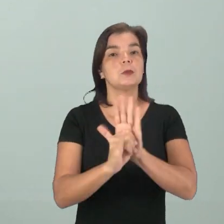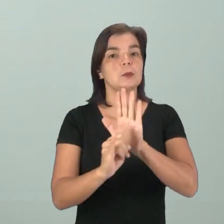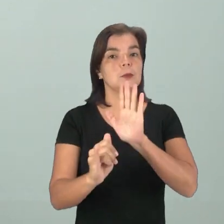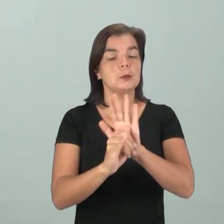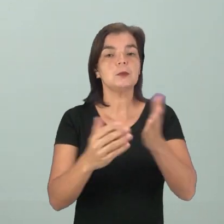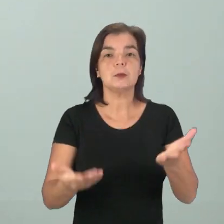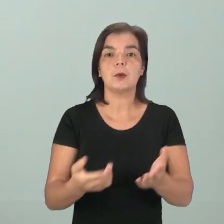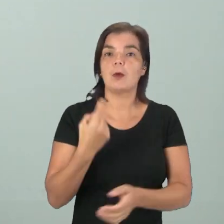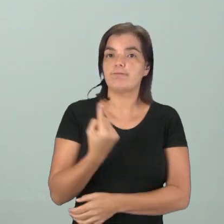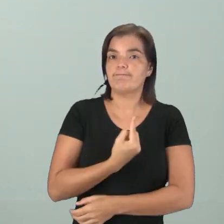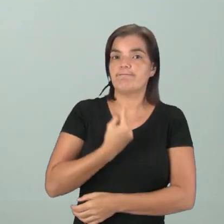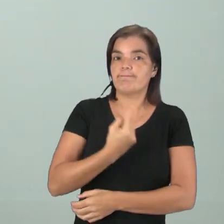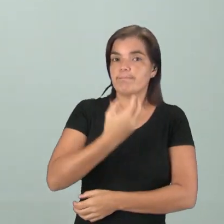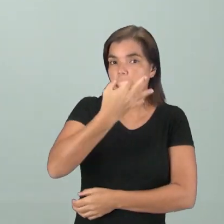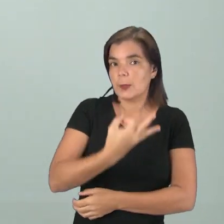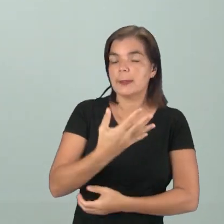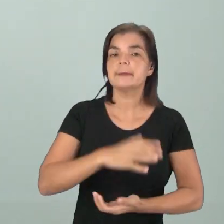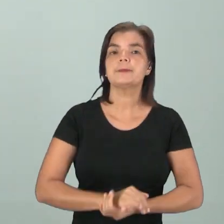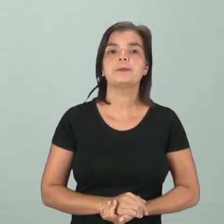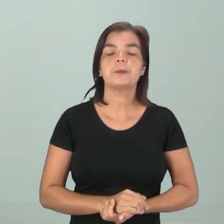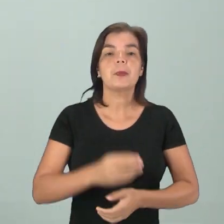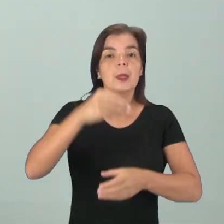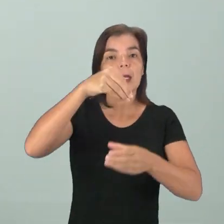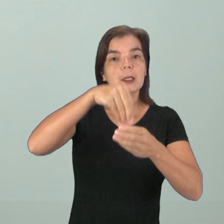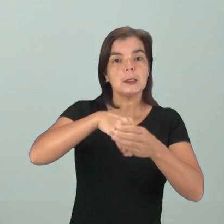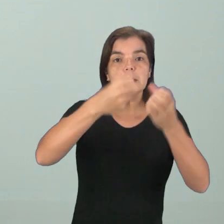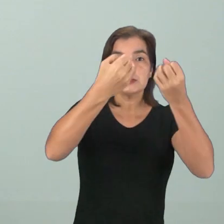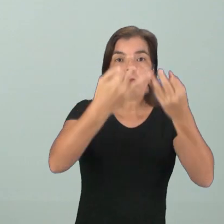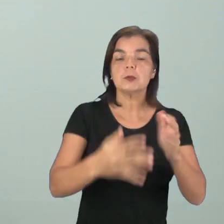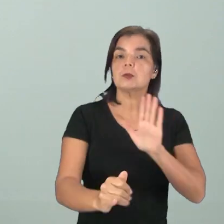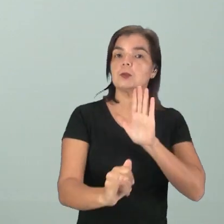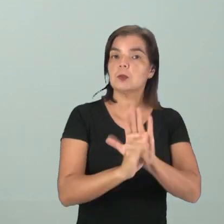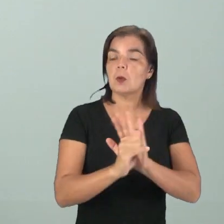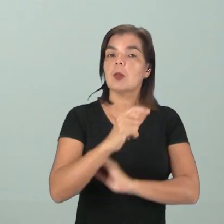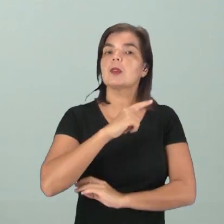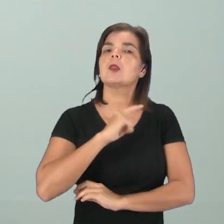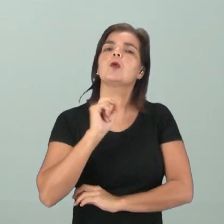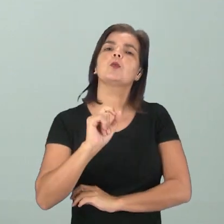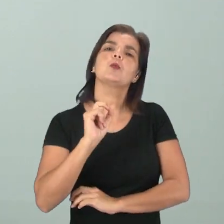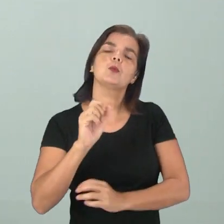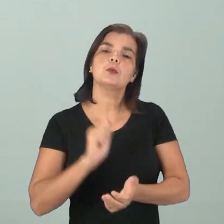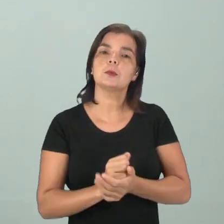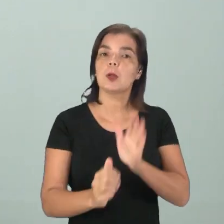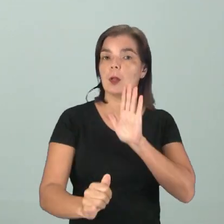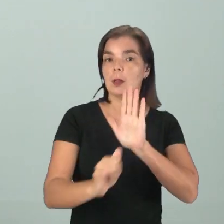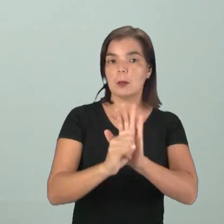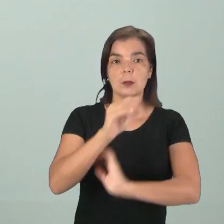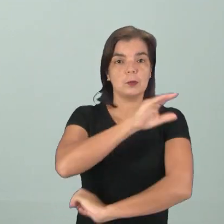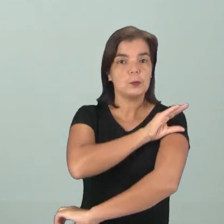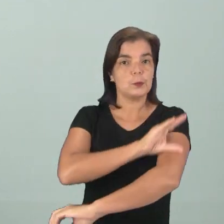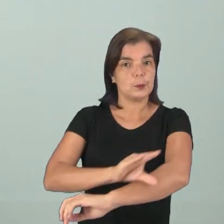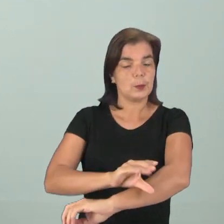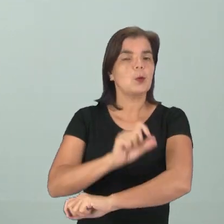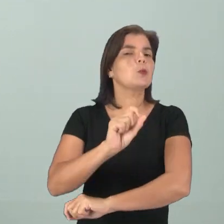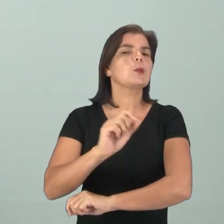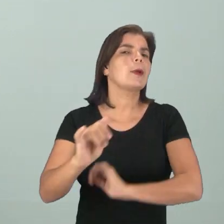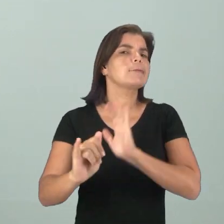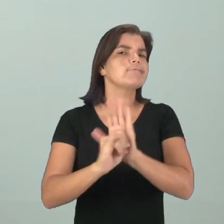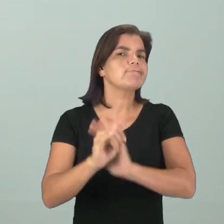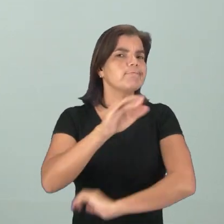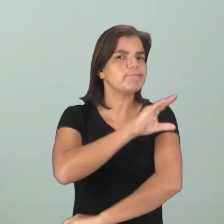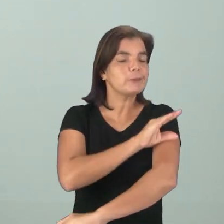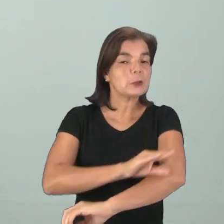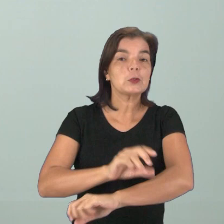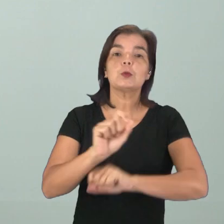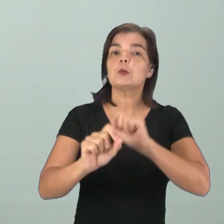identidade individual, certo? Dentro do conceito de identidade, a gente tem o conceito de identidade cultural, que é a